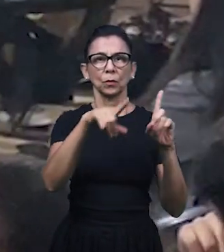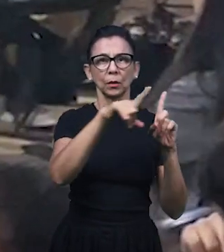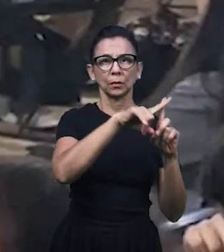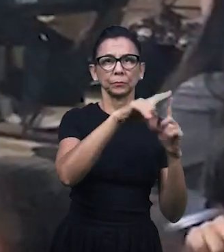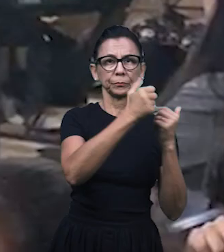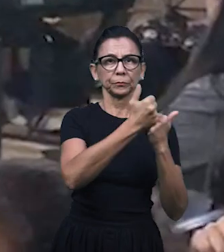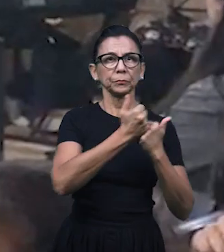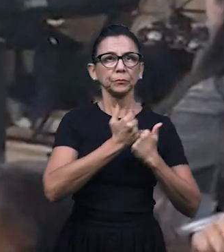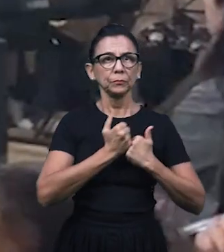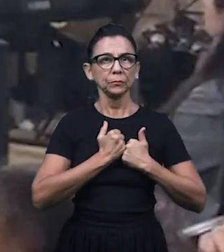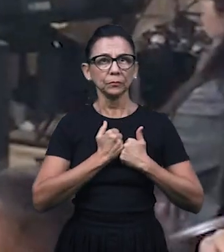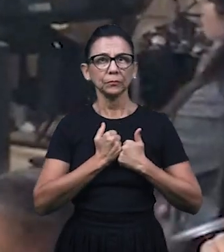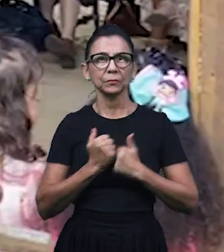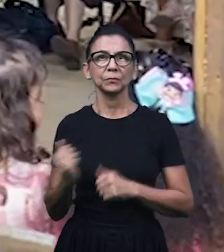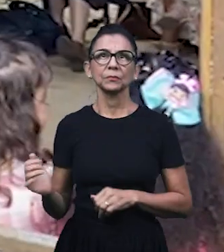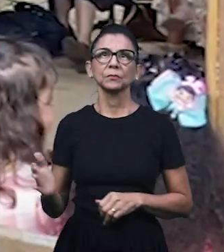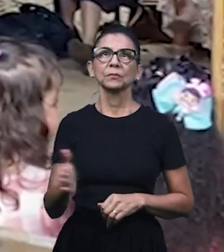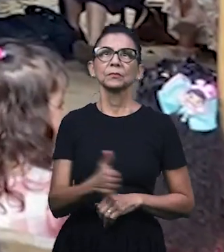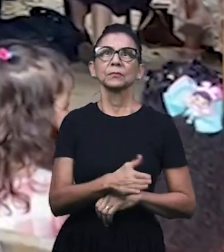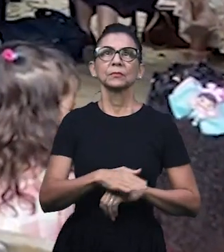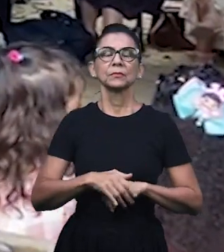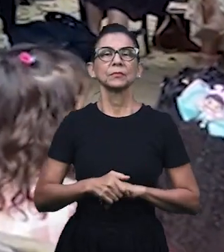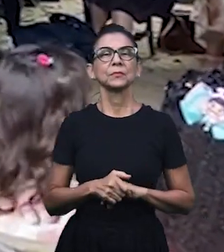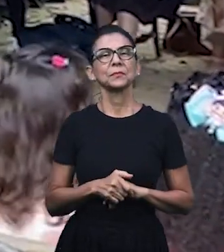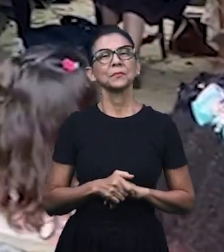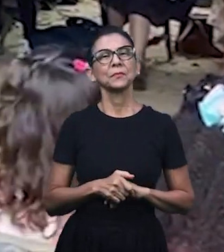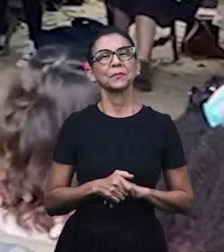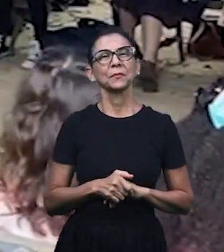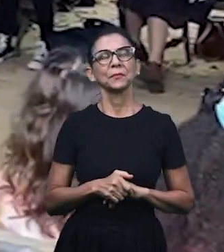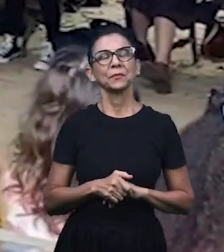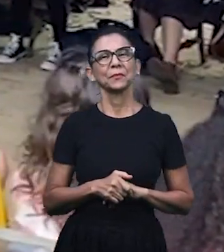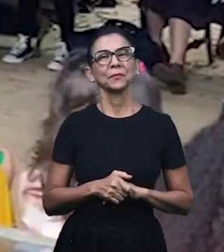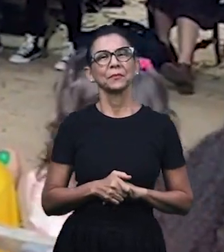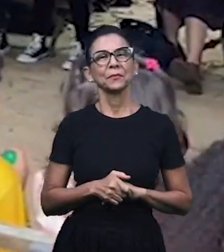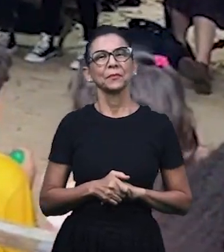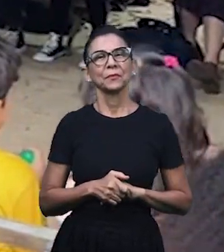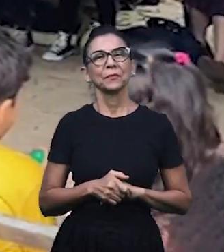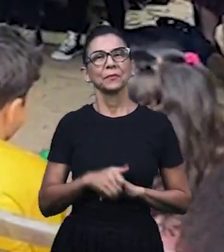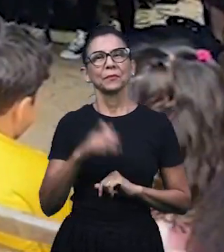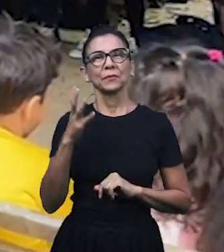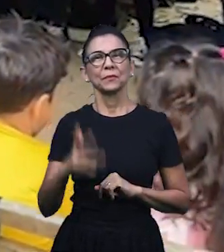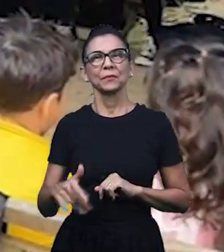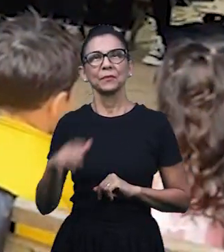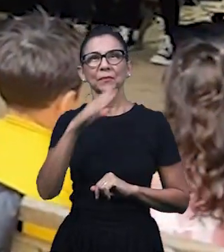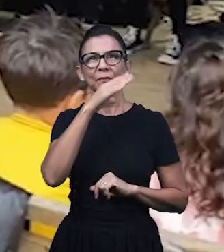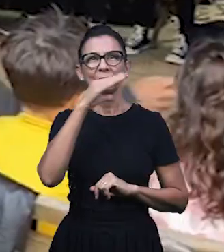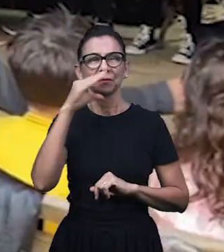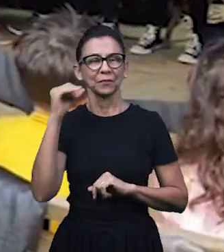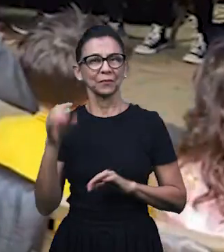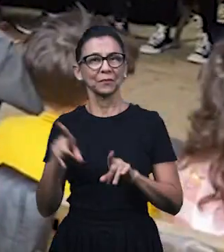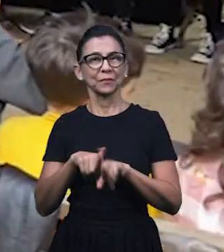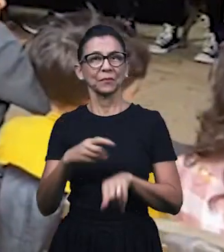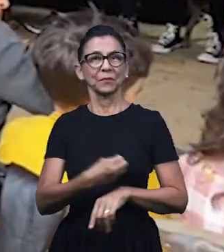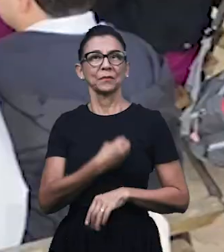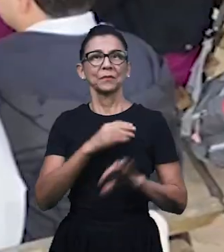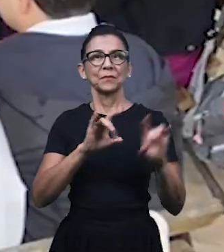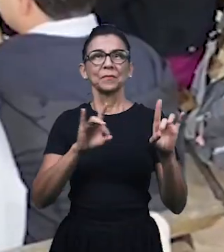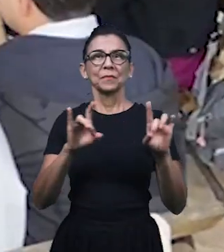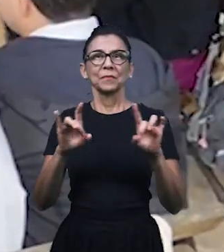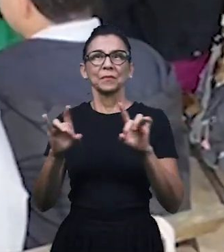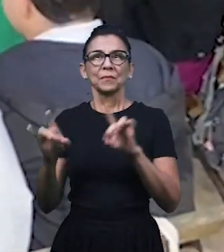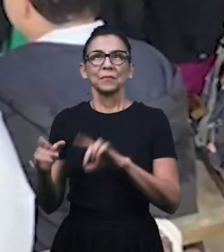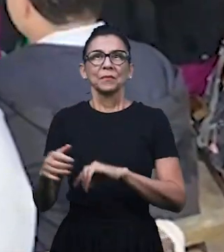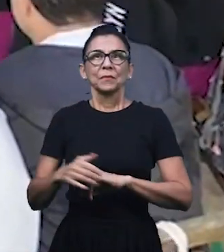Cristo vive em mim. As crianças, os intermediários e também os adolescentes tiveram uma participação especial